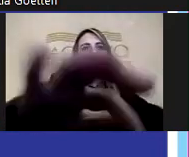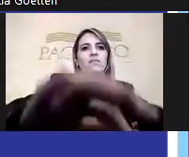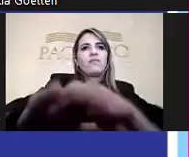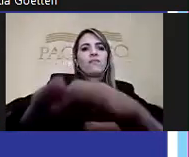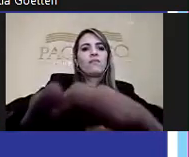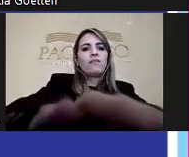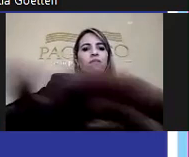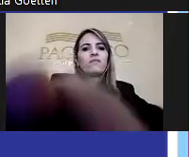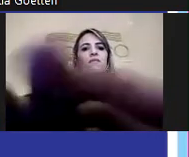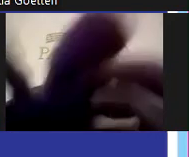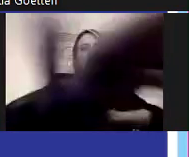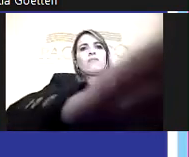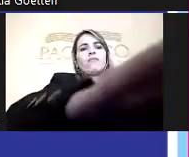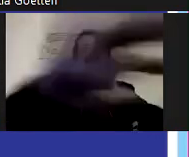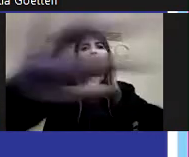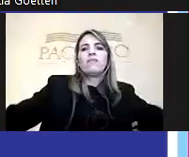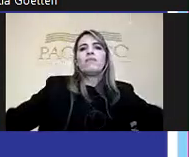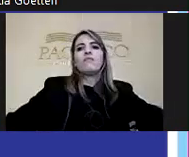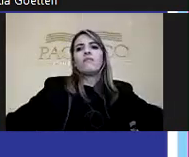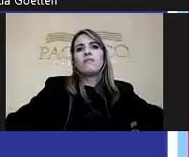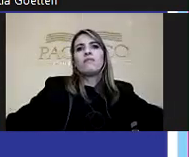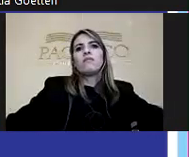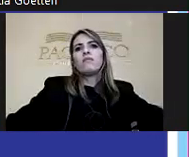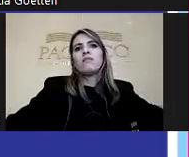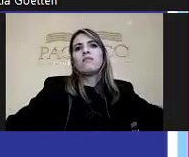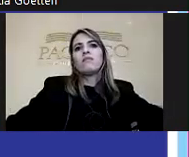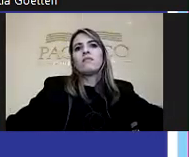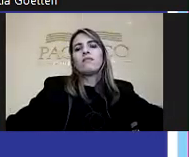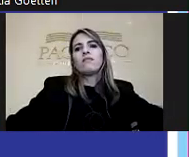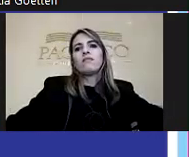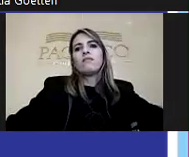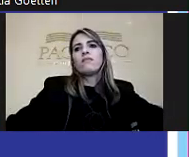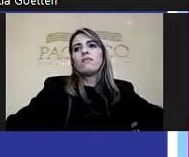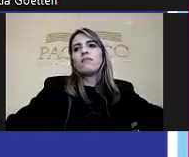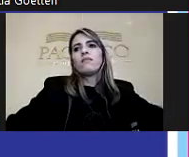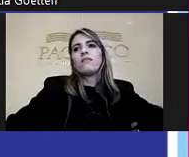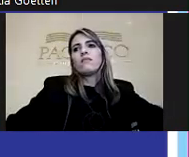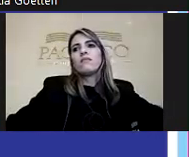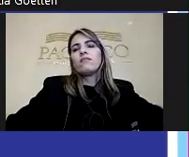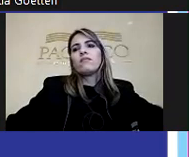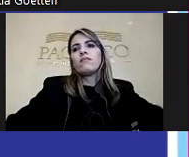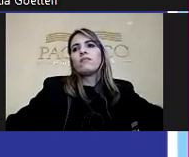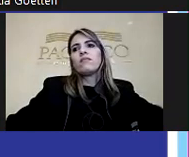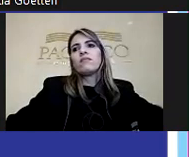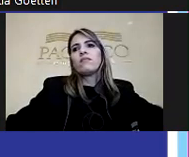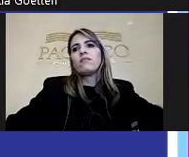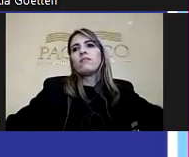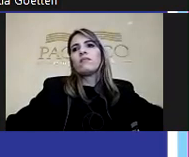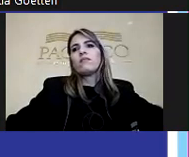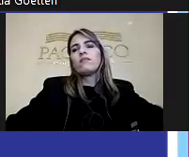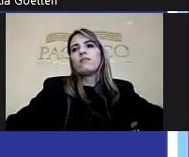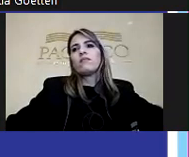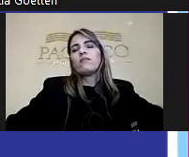né? E sobre esse desejo de masturbação o tempo todo, ele era muitas vezes ao dia. Então, ele estava sendo afetado